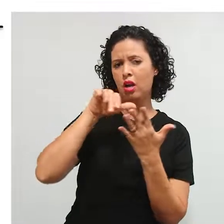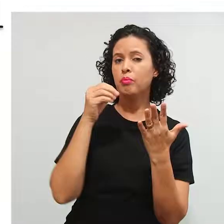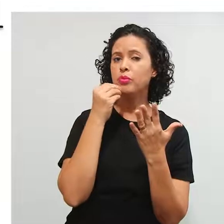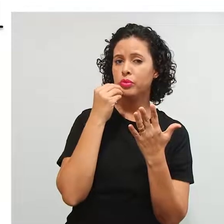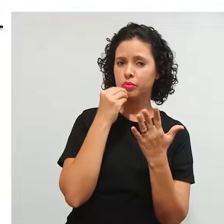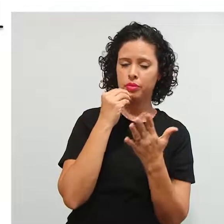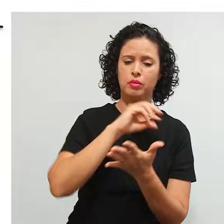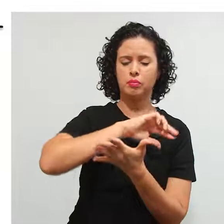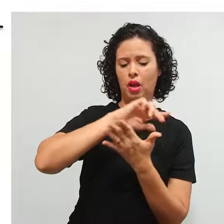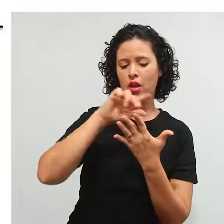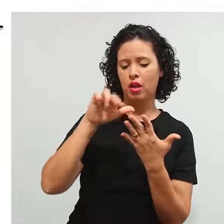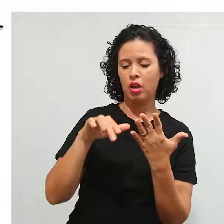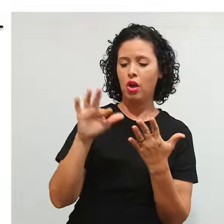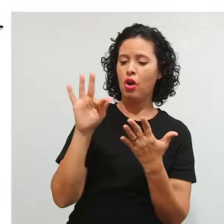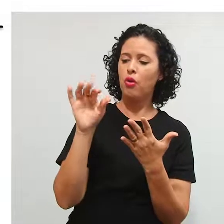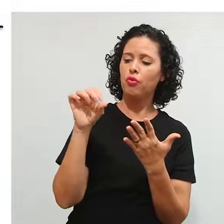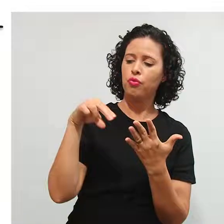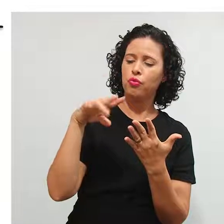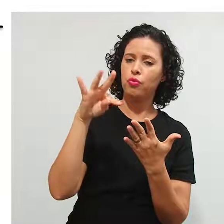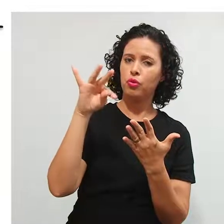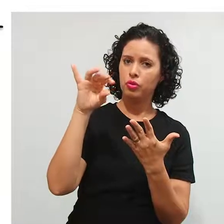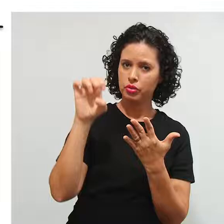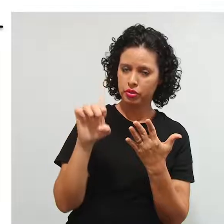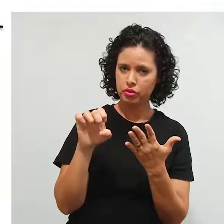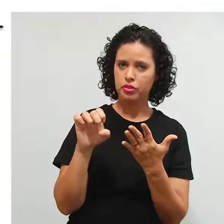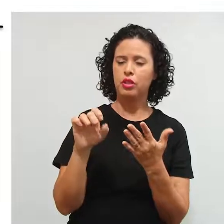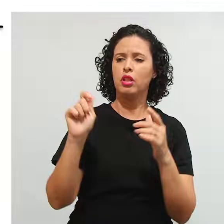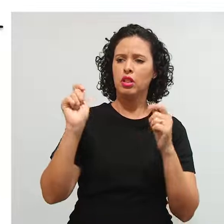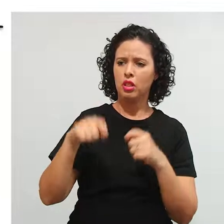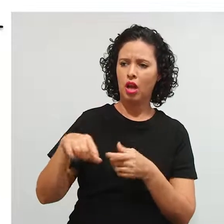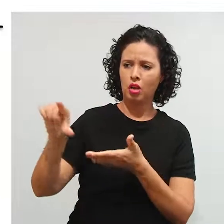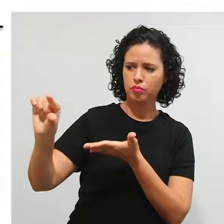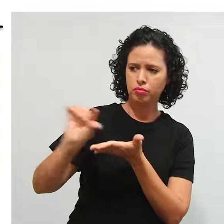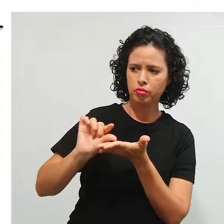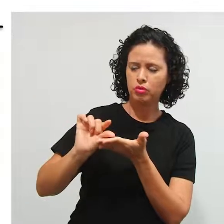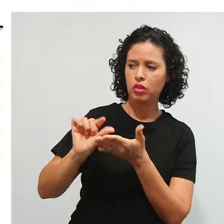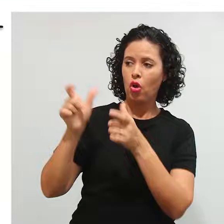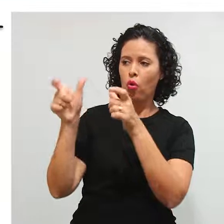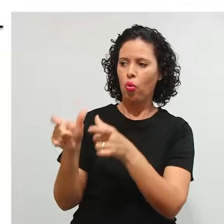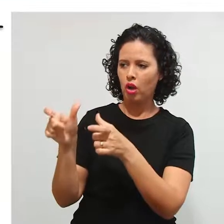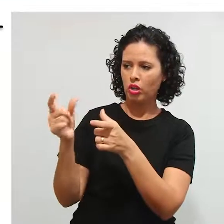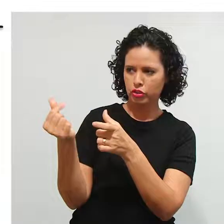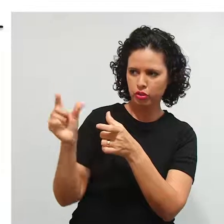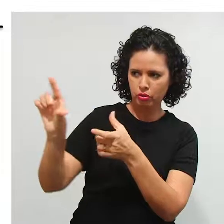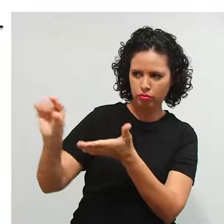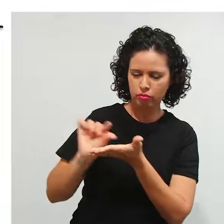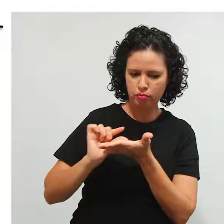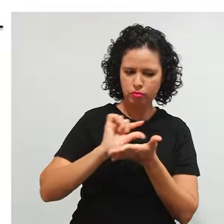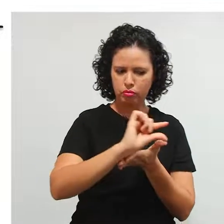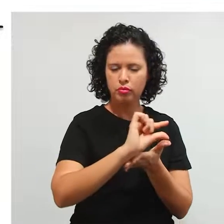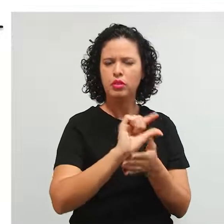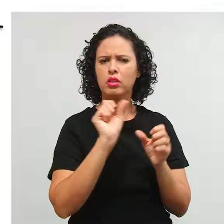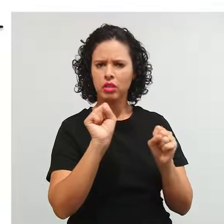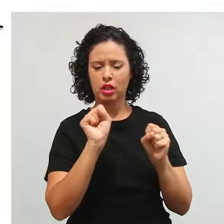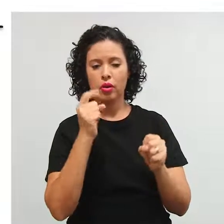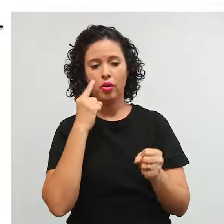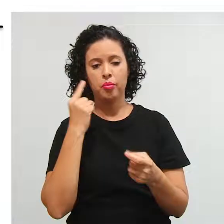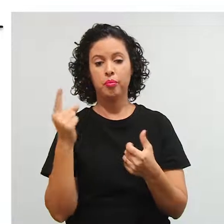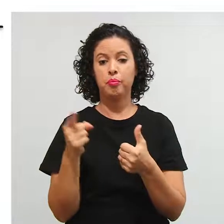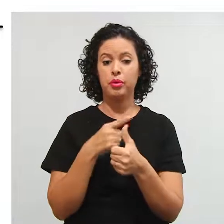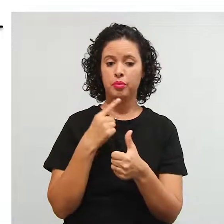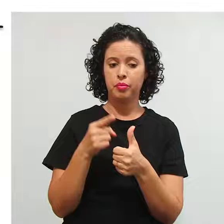possibilidades de fontes, de recursos que eu posso tirar de um lugar e alocar naquele. Então, vamos lá.